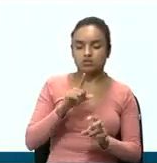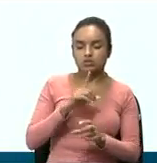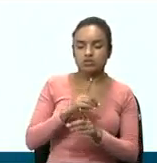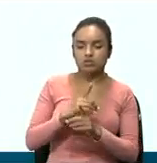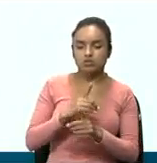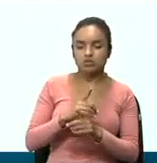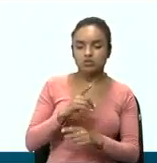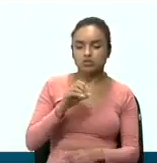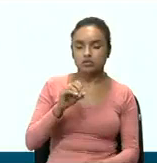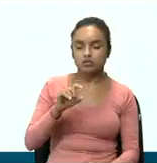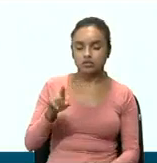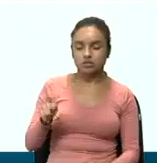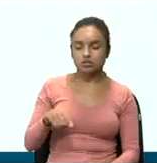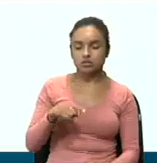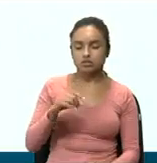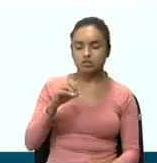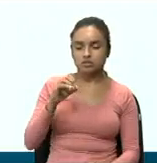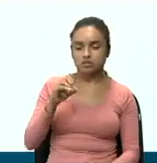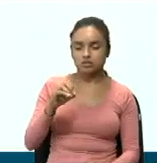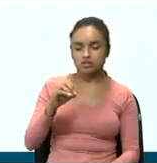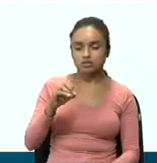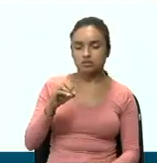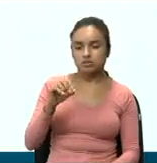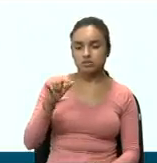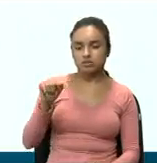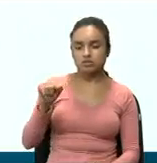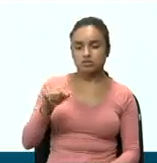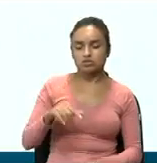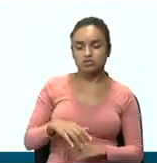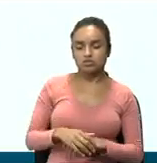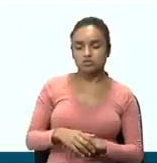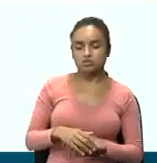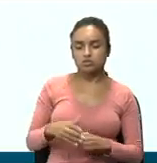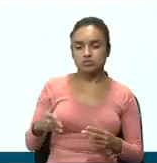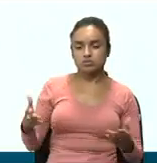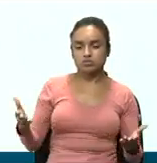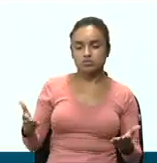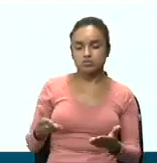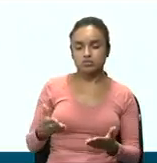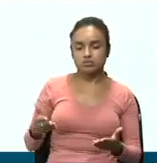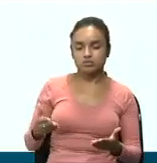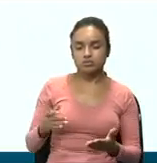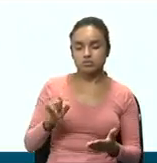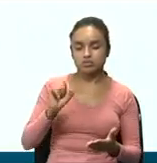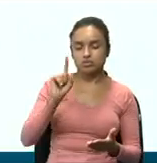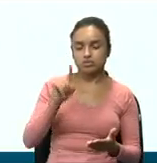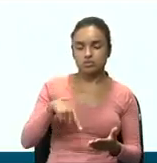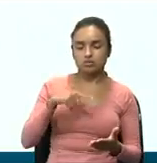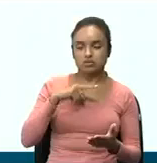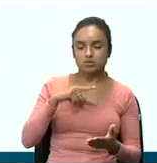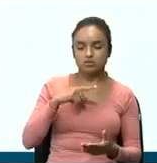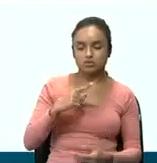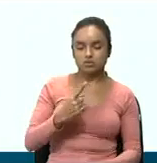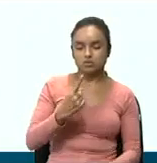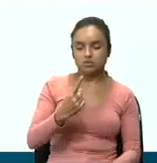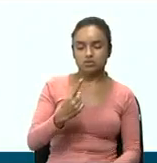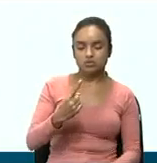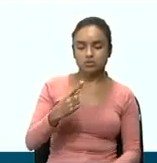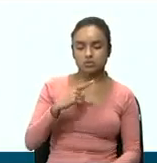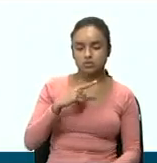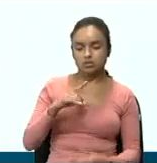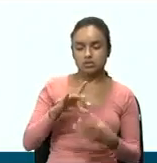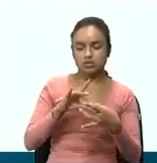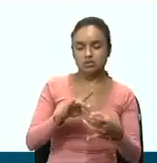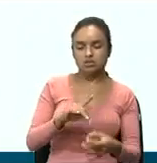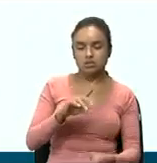0,7. Tem os que é 7,0, 7,1 e assim por diante. E se você fizer por 1 sobre dividido por raiz de 3, você